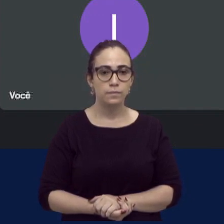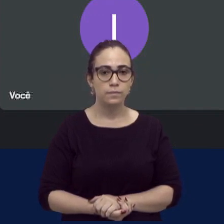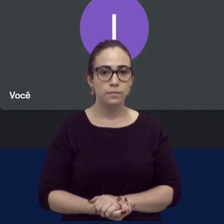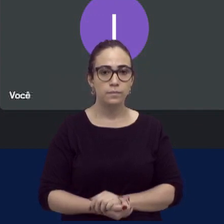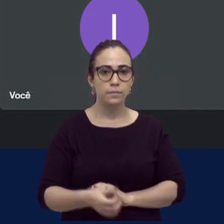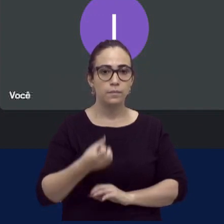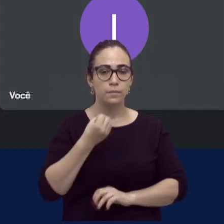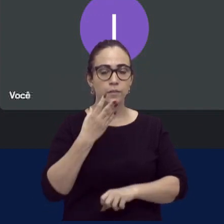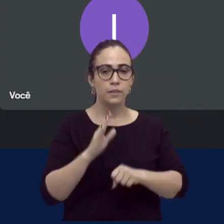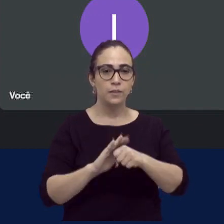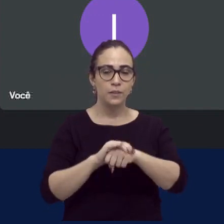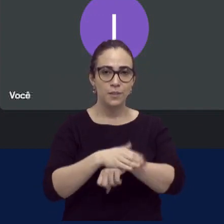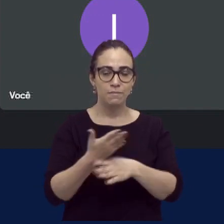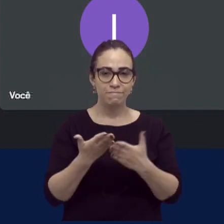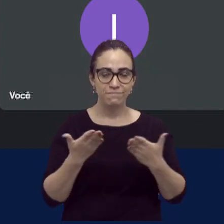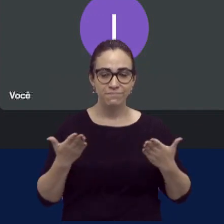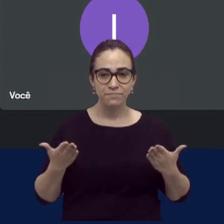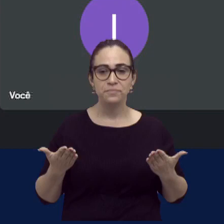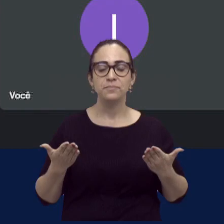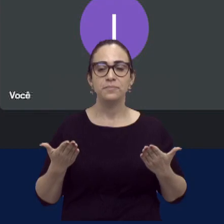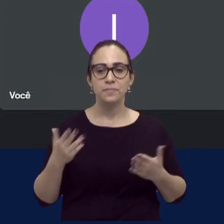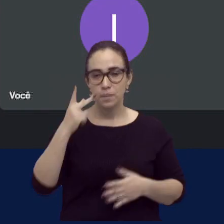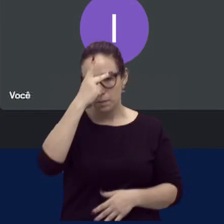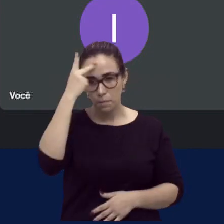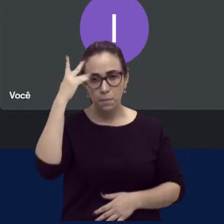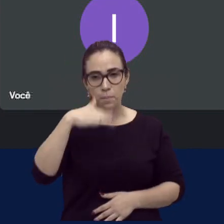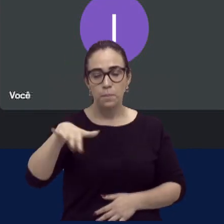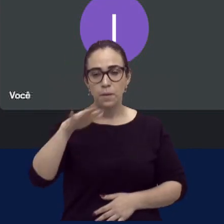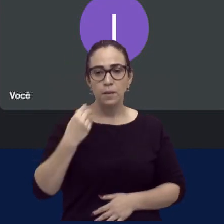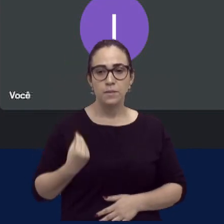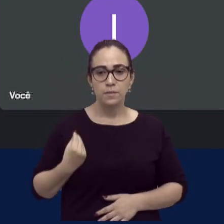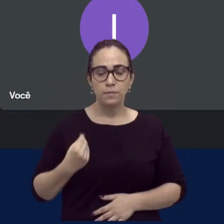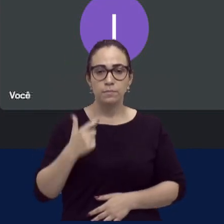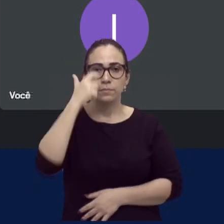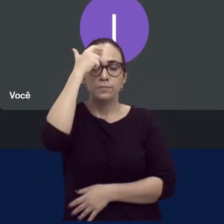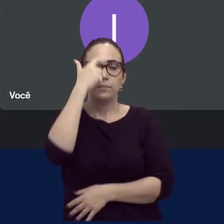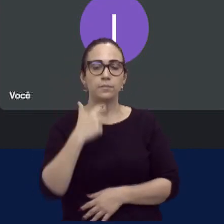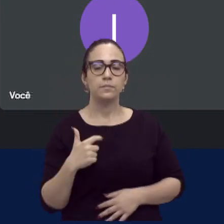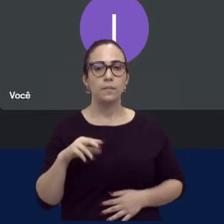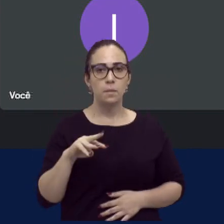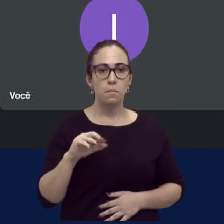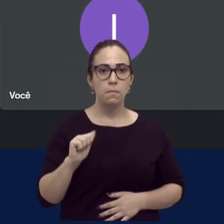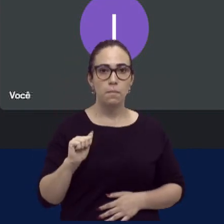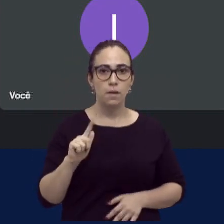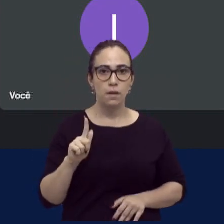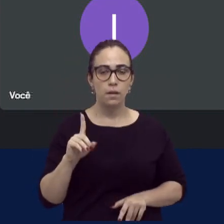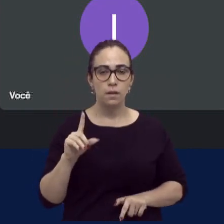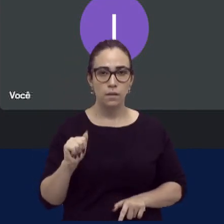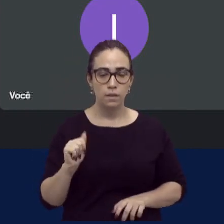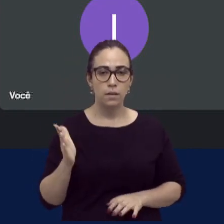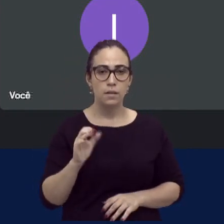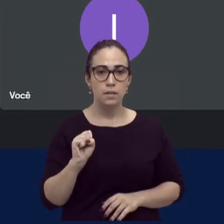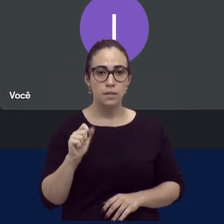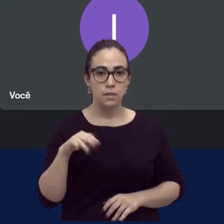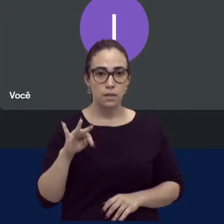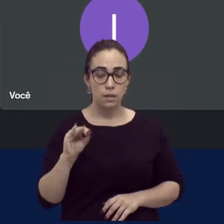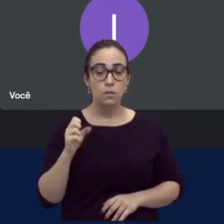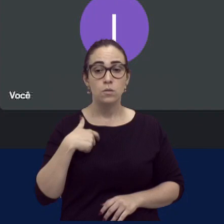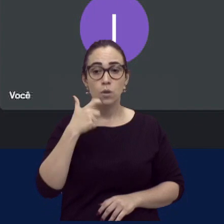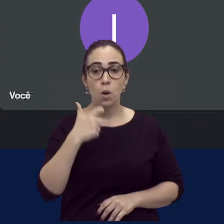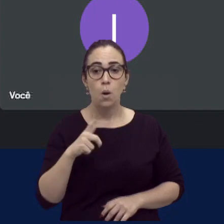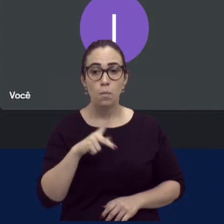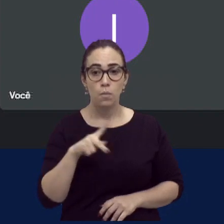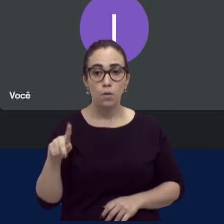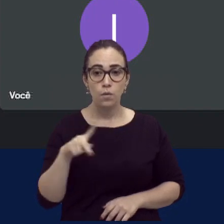Boa noite para os presentes. Eu sou Magda Santos, sou professora